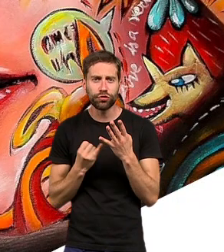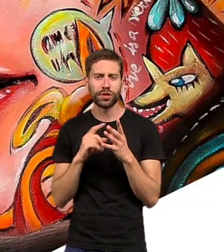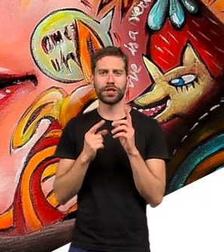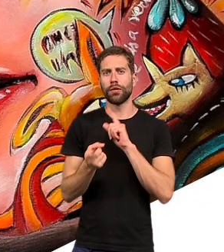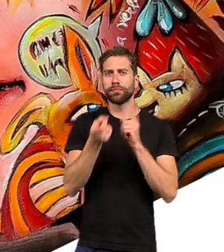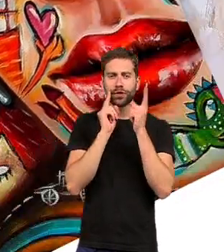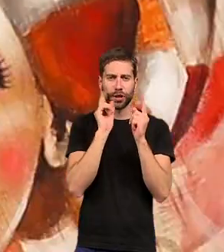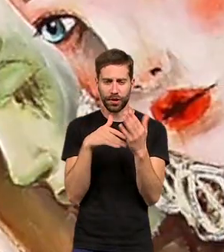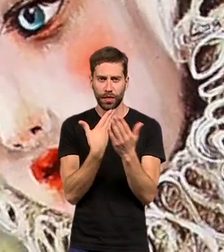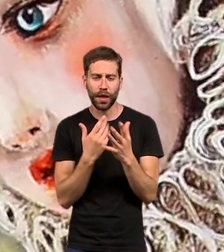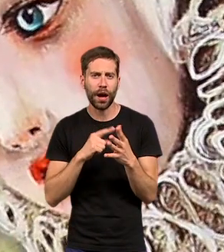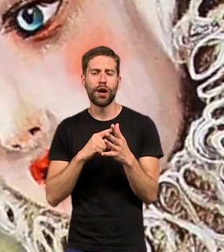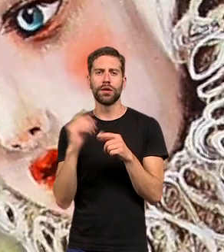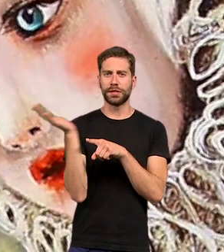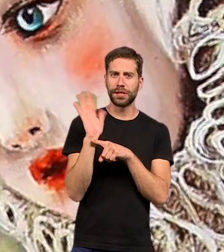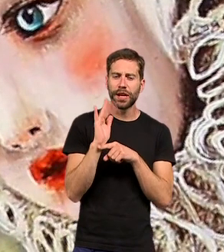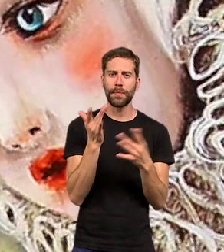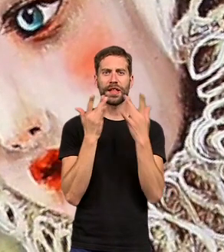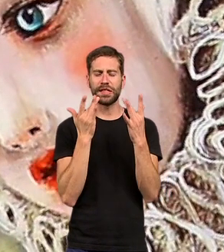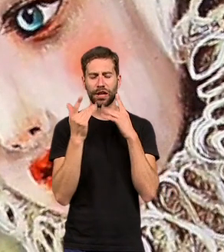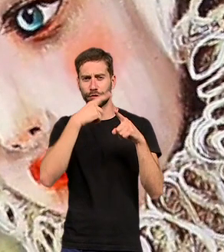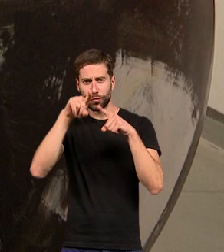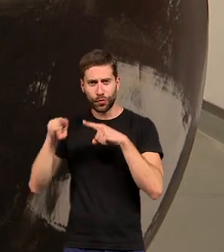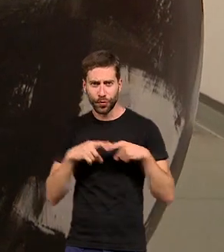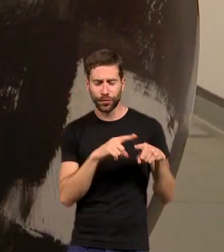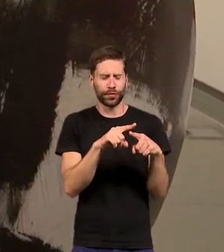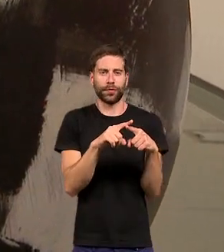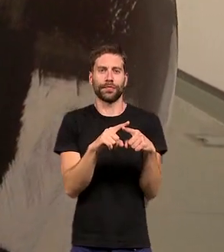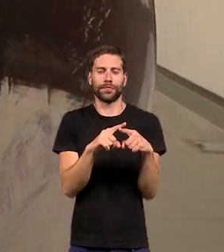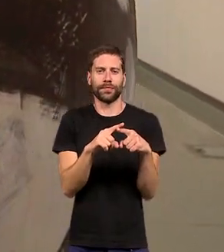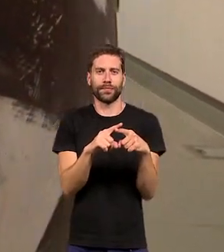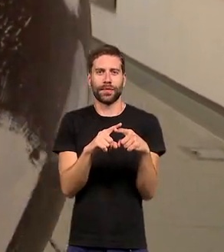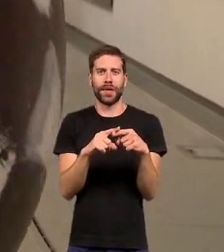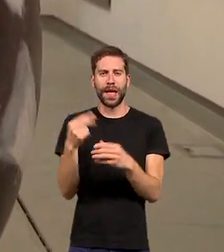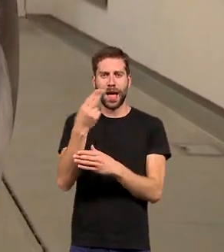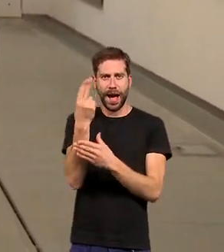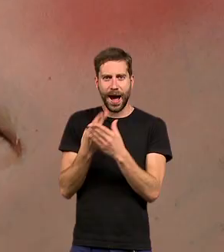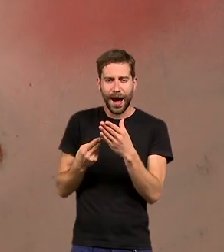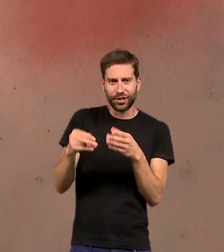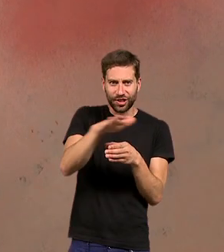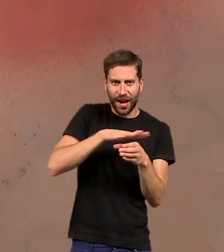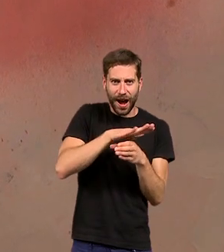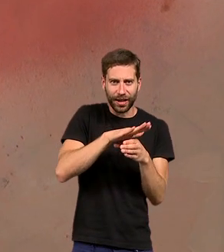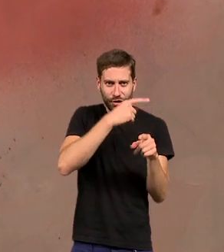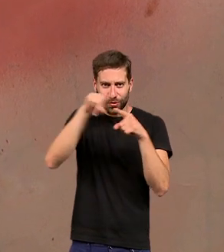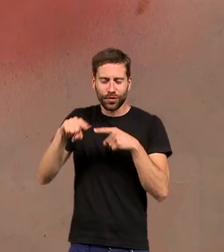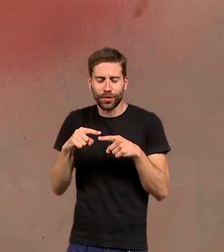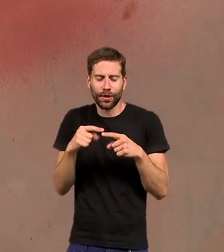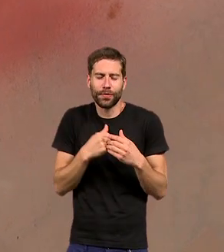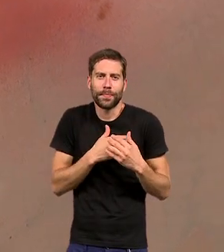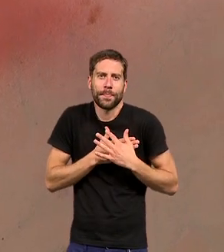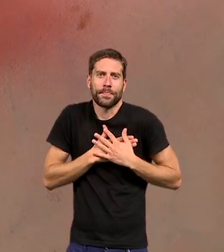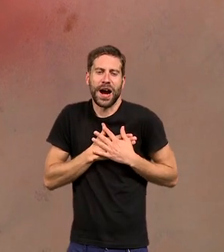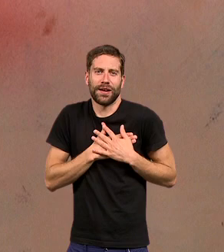a animação, o cinema, o teatro, enfim. Sou apaixonada pelas diferentes vertentes artísticas e é isso que